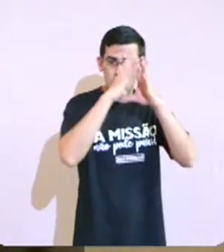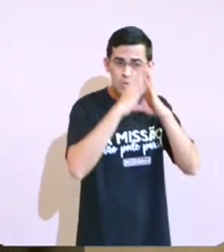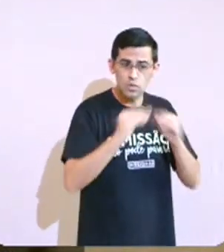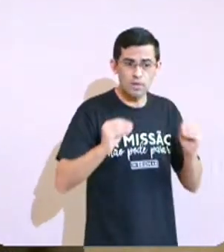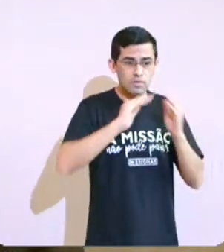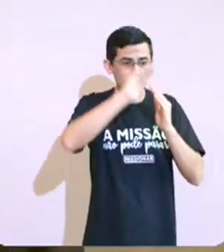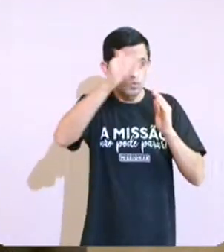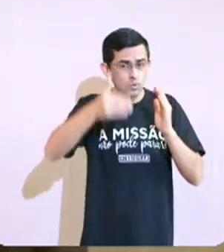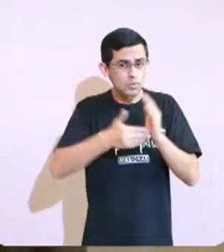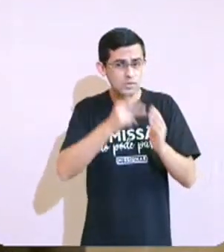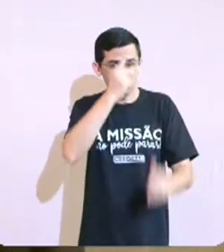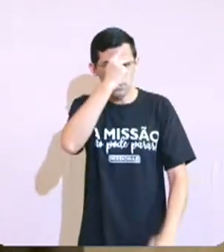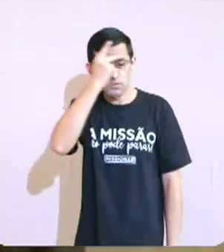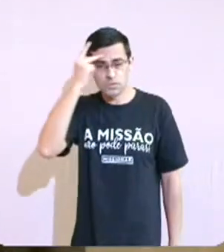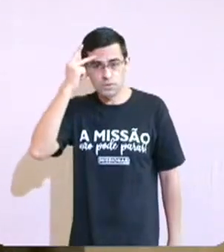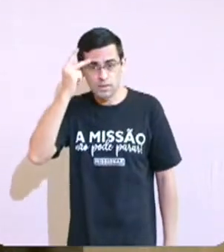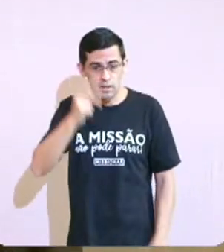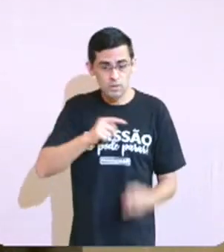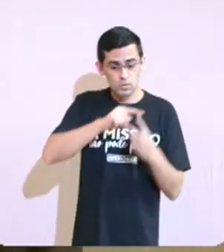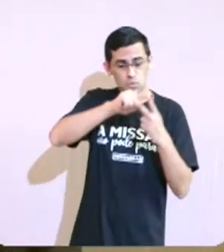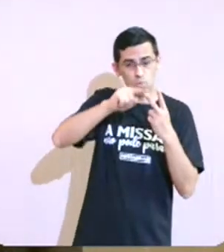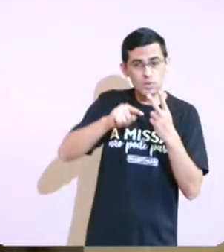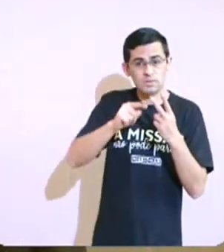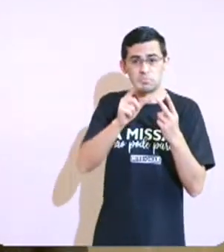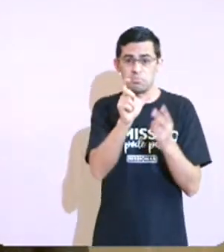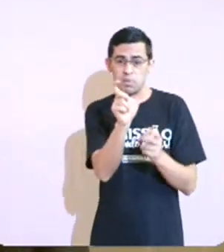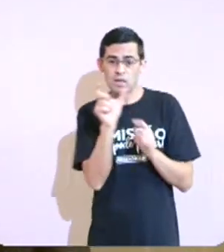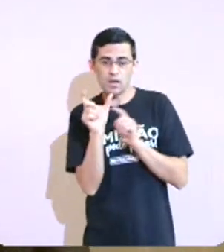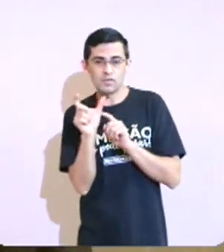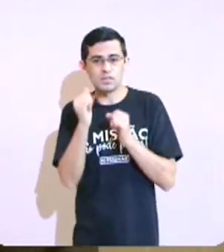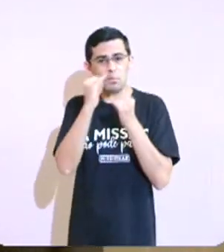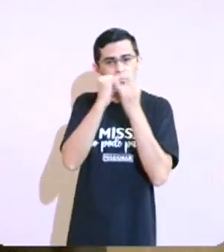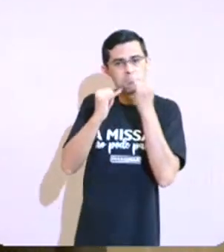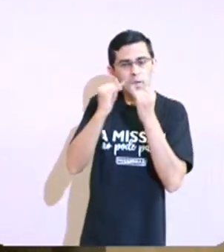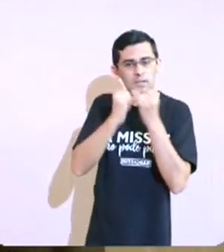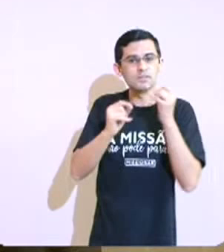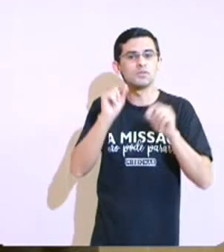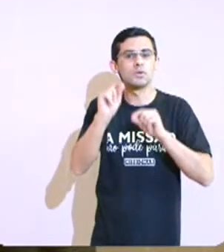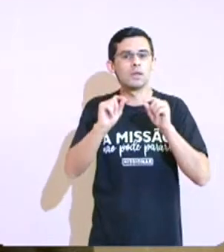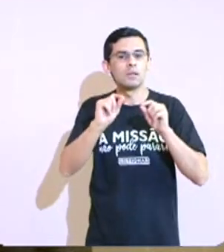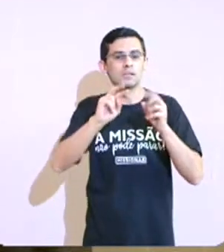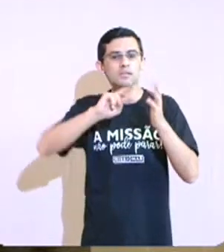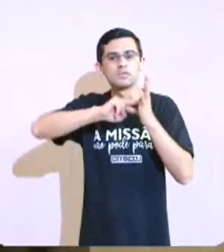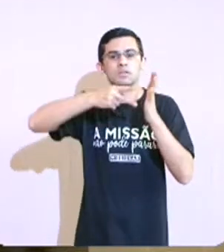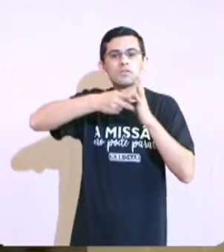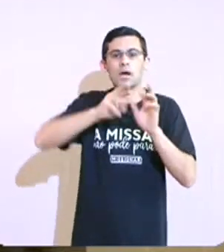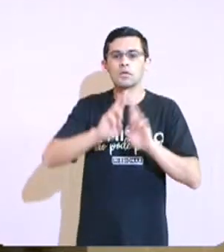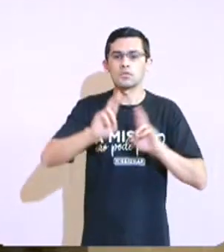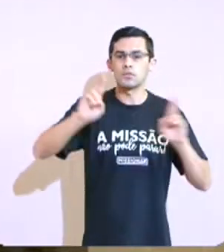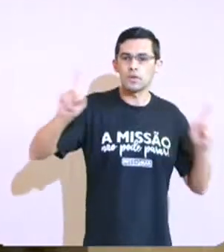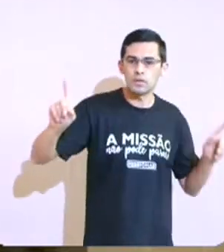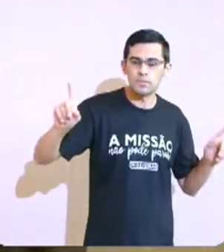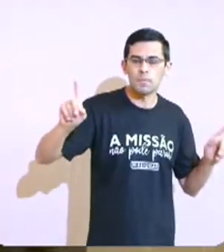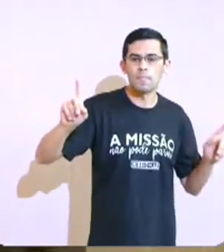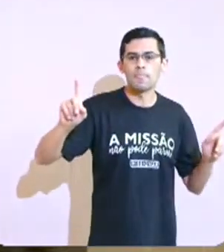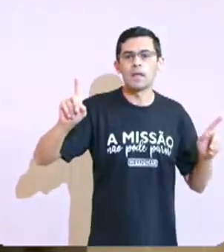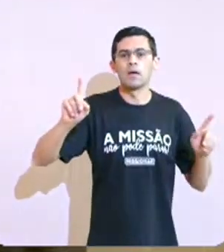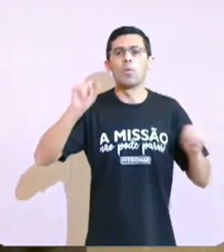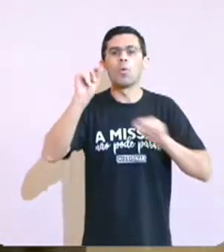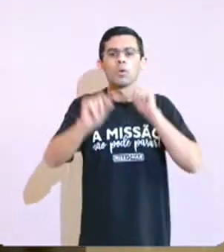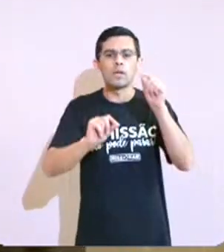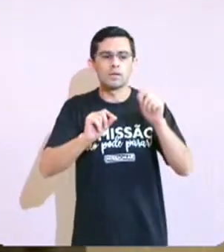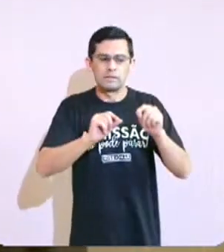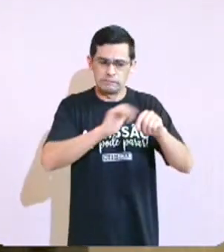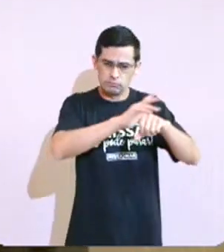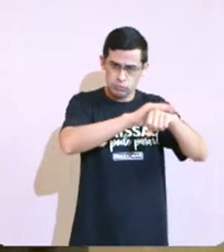e enfermidades. Duas palavras gregas que são parecidas, mas não dizem a mesma coisa. Nosson é a palavra